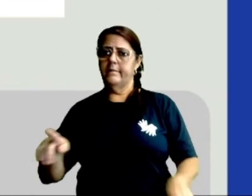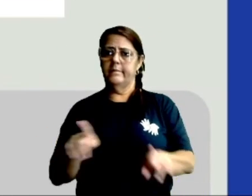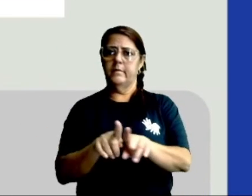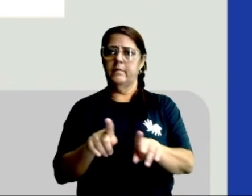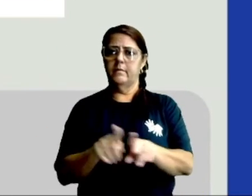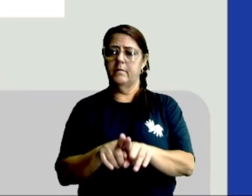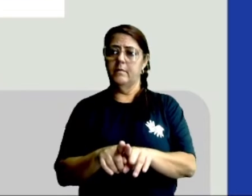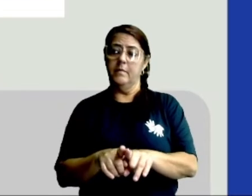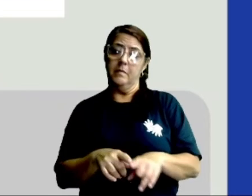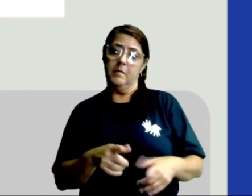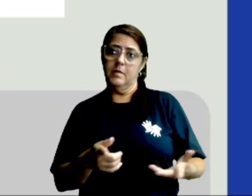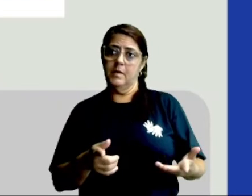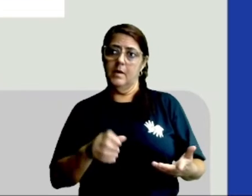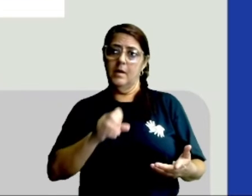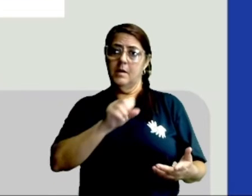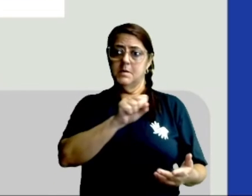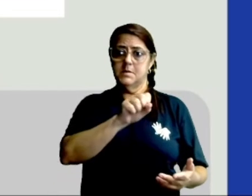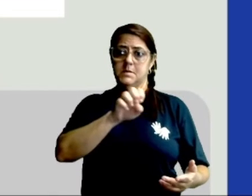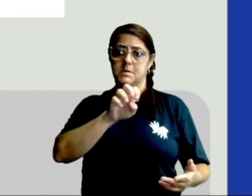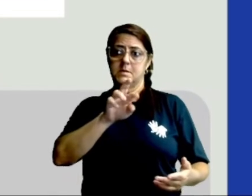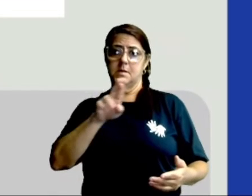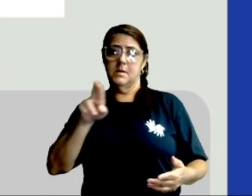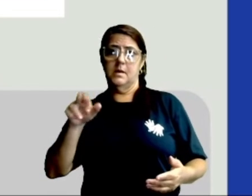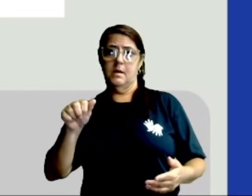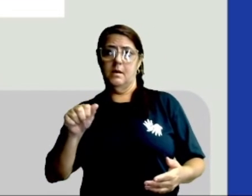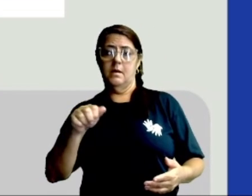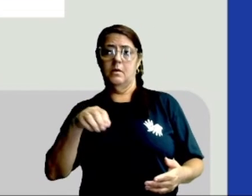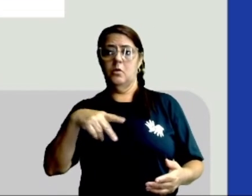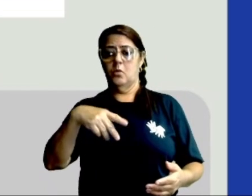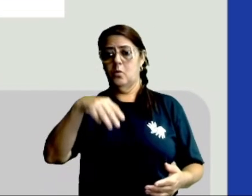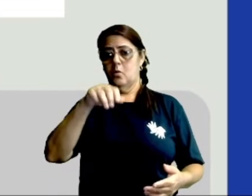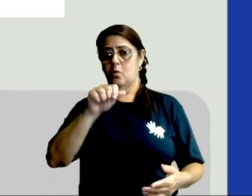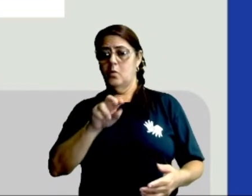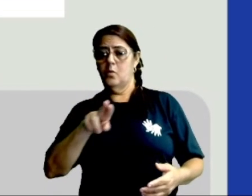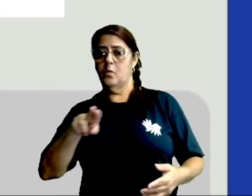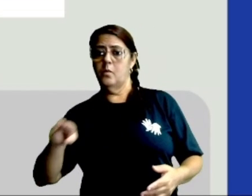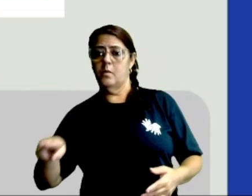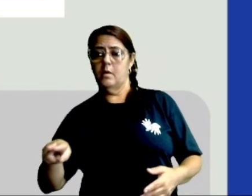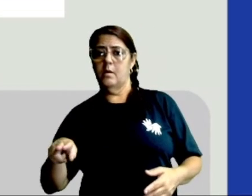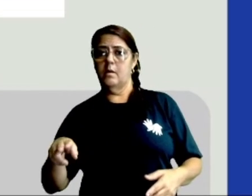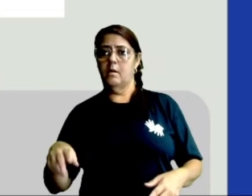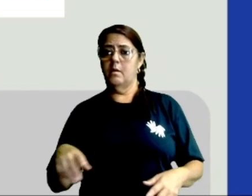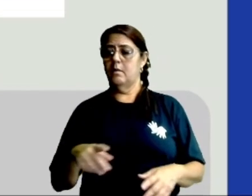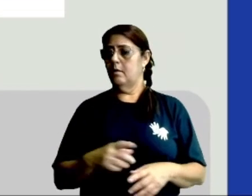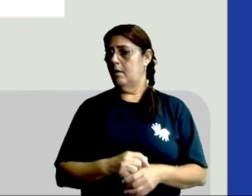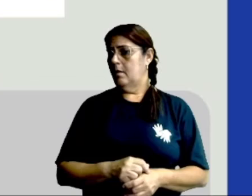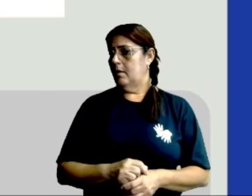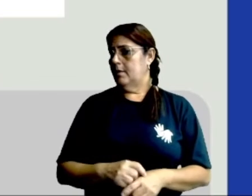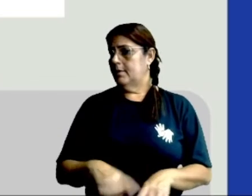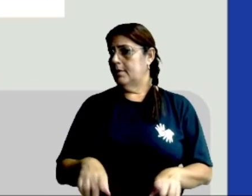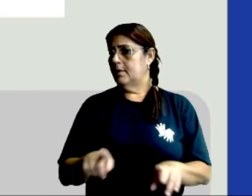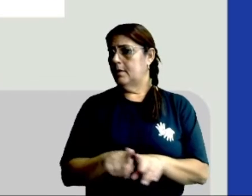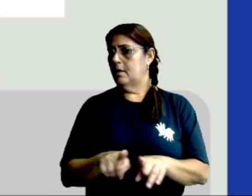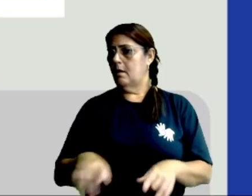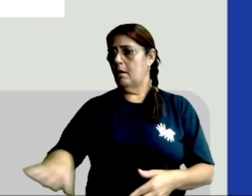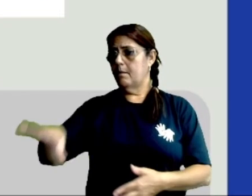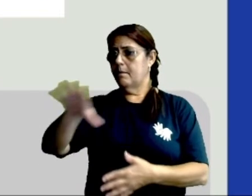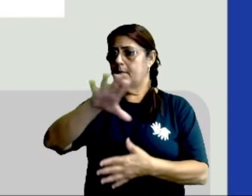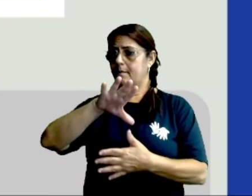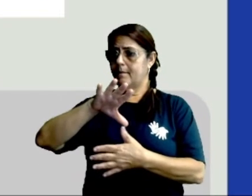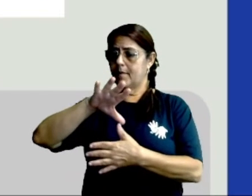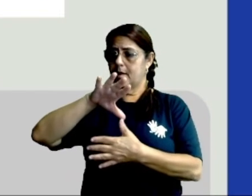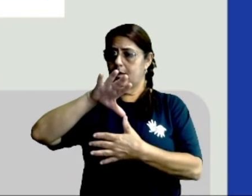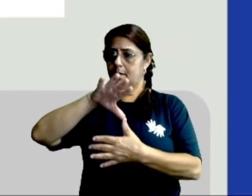Mar. E aí você entrando mais para o continente, você encontrar a planície central, onde corre o rio Mississippi, na América do